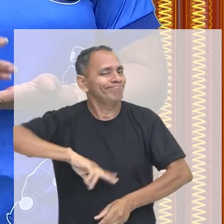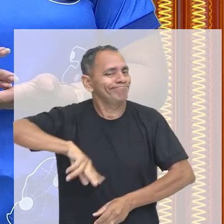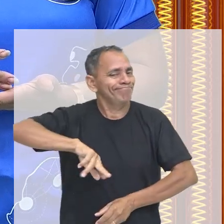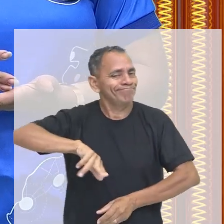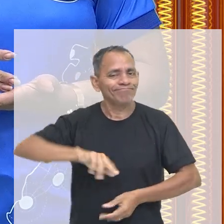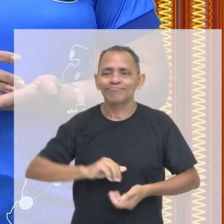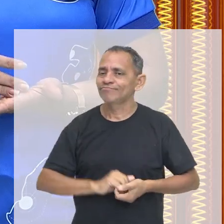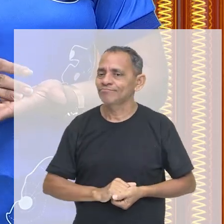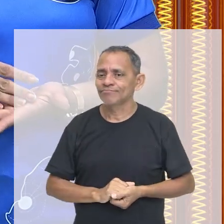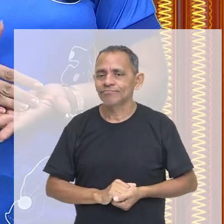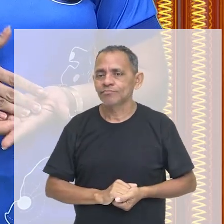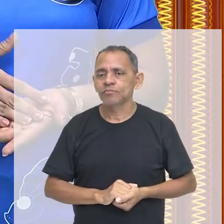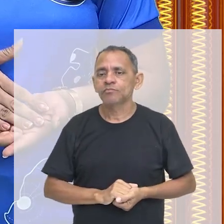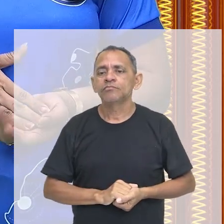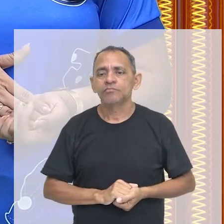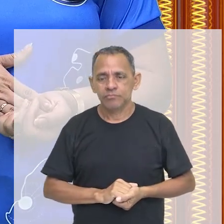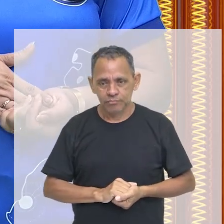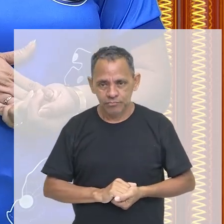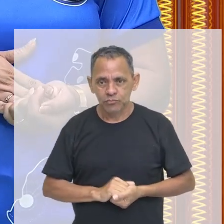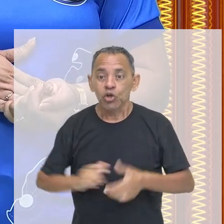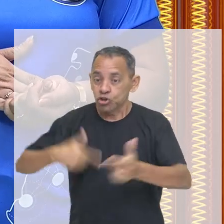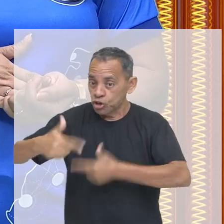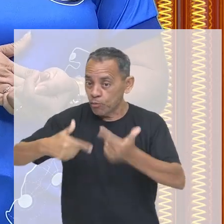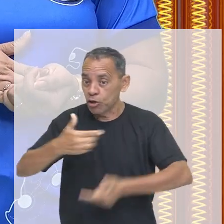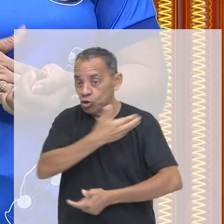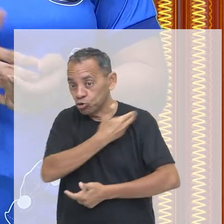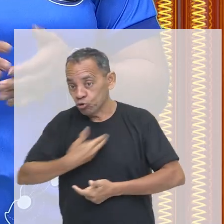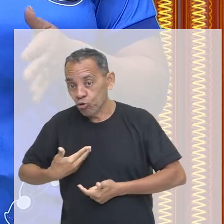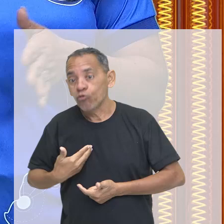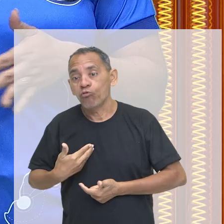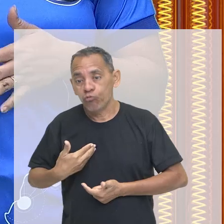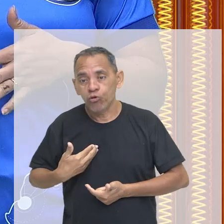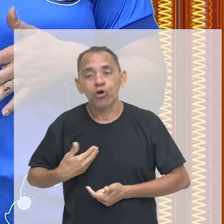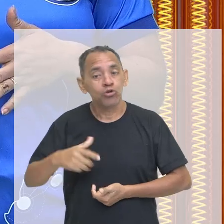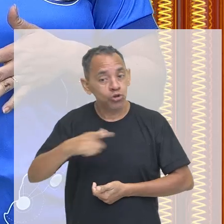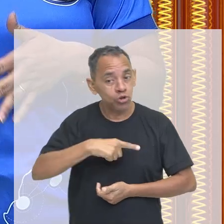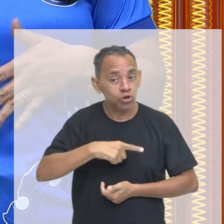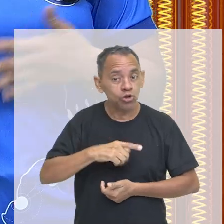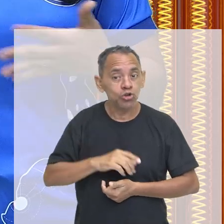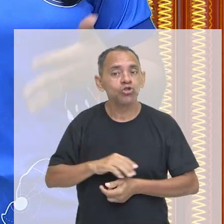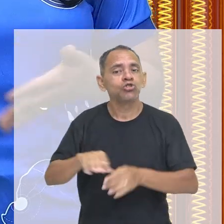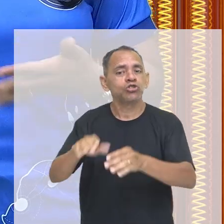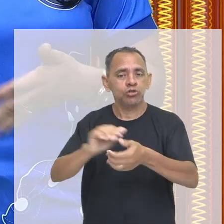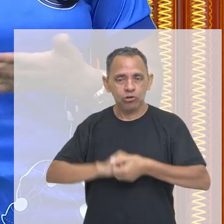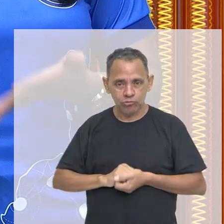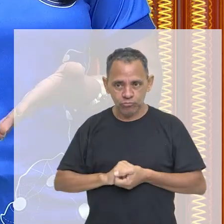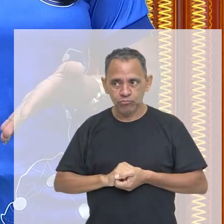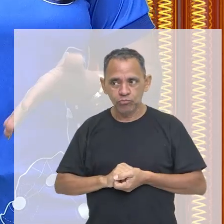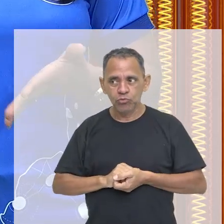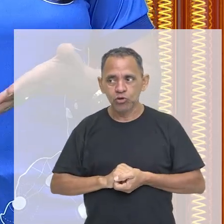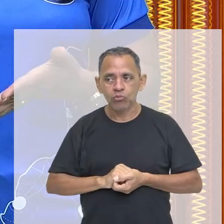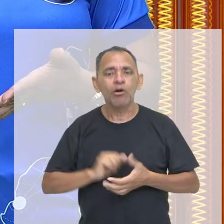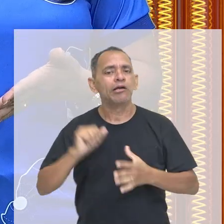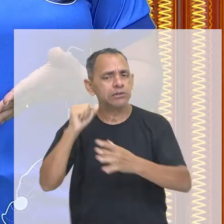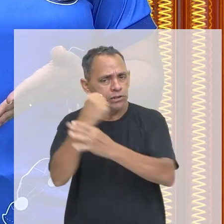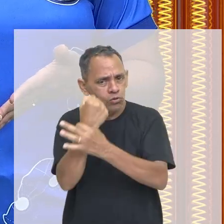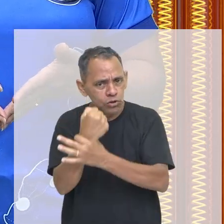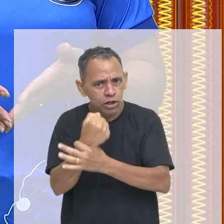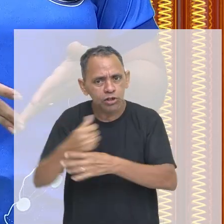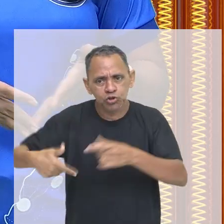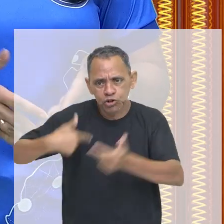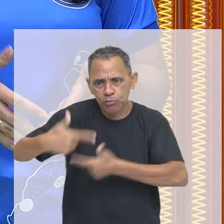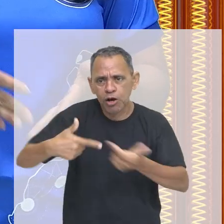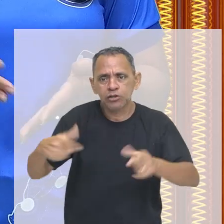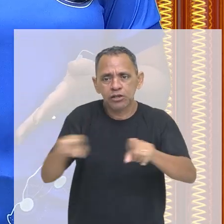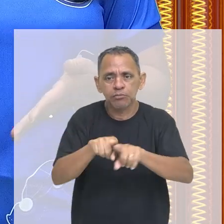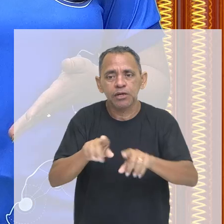servidores públicos. Até então, os servidores públicos, eles possuíam uma certa estabilidade, mas com a AI1, essa estabilidade não